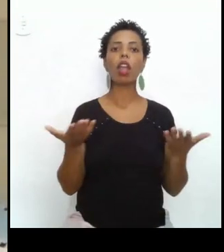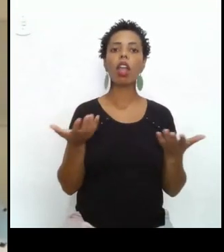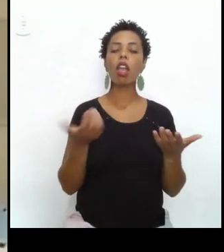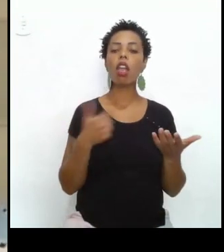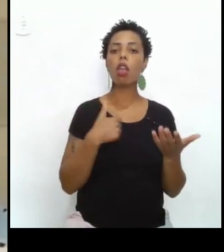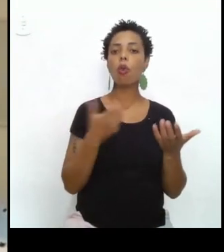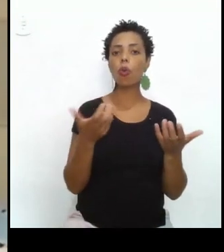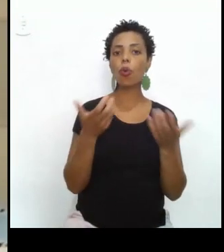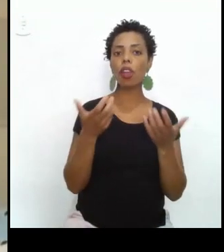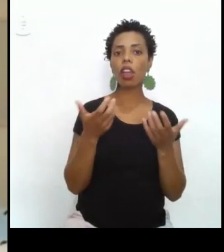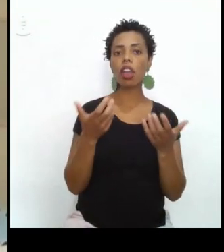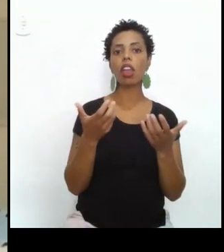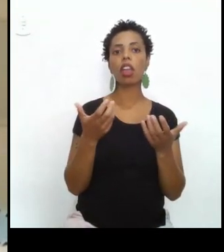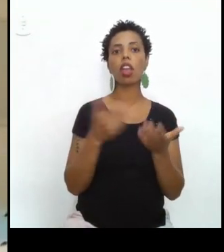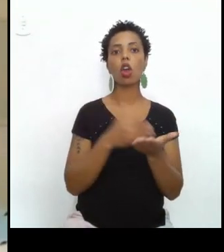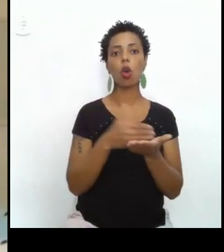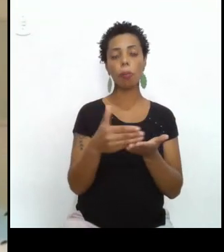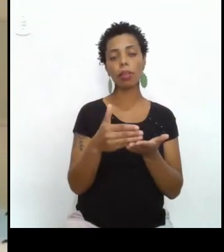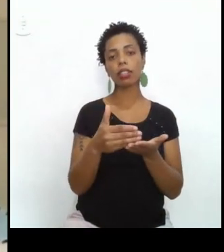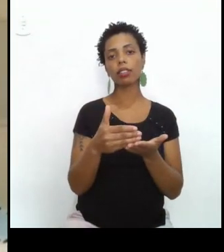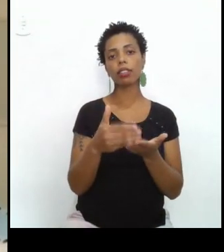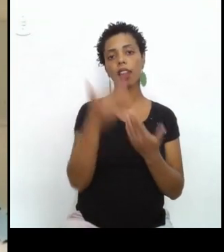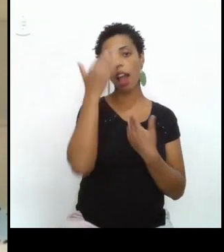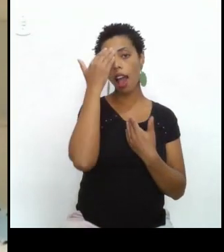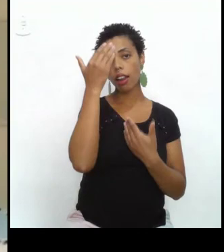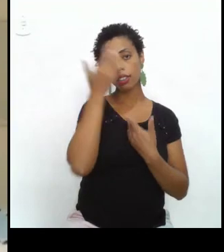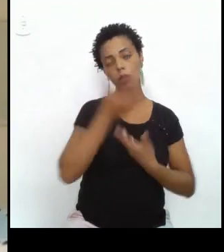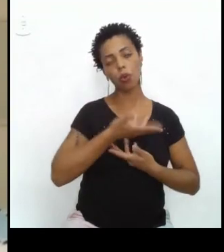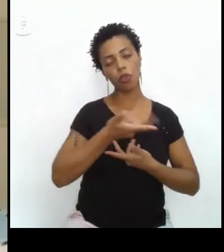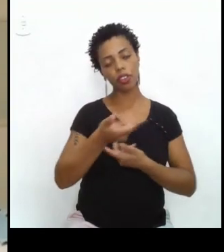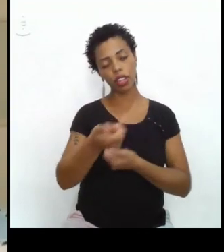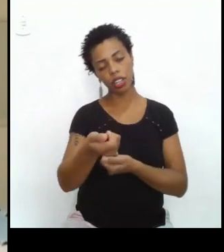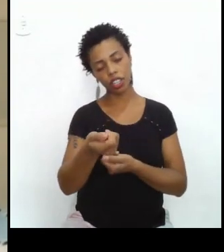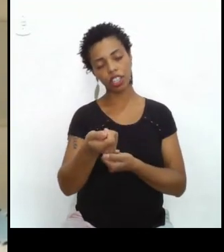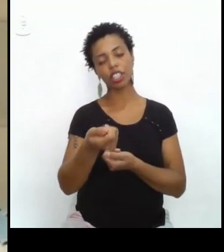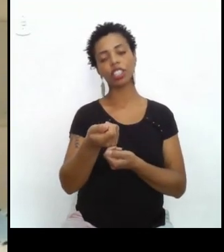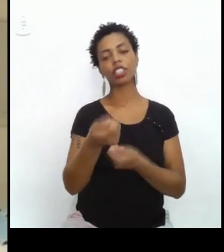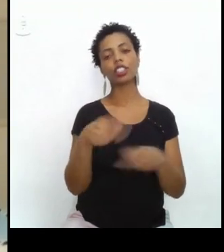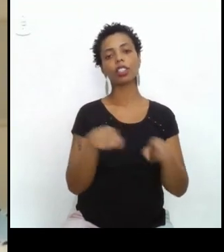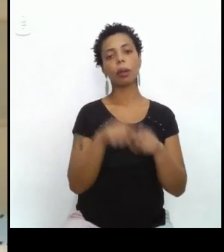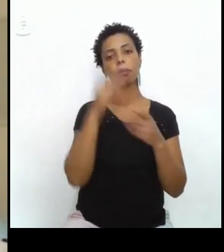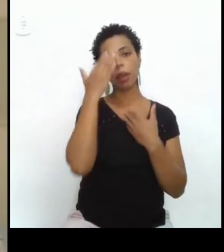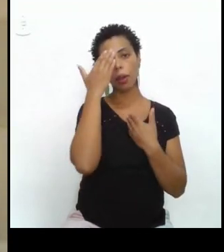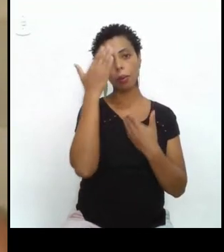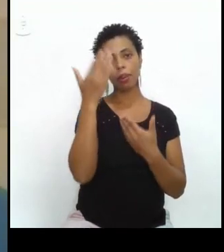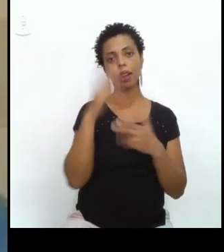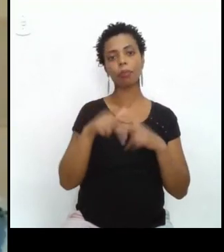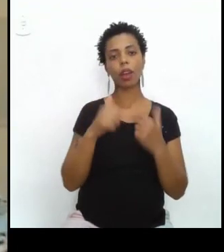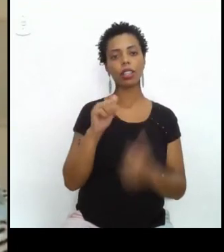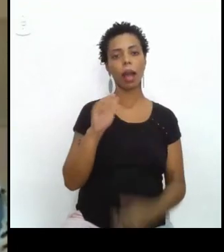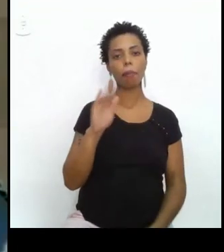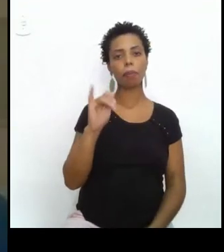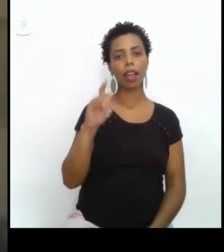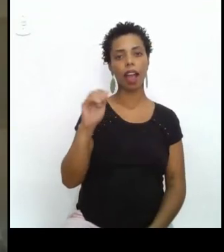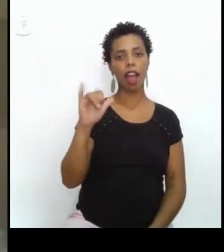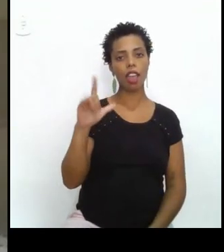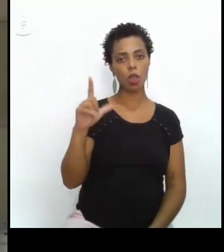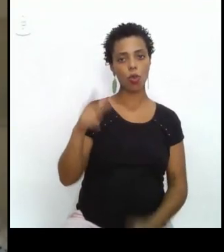queria começar agradecendo o convite E agradecendo a fala de Abigail